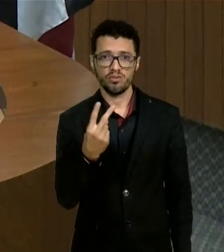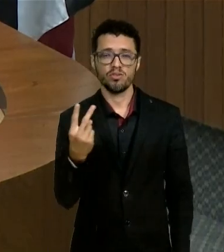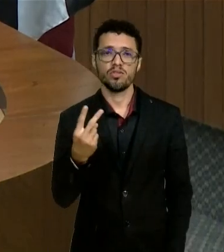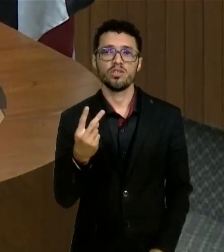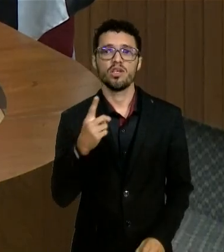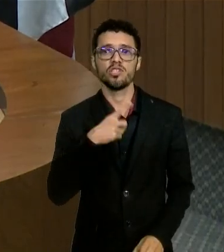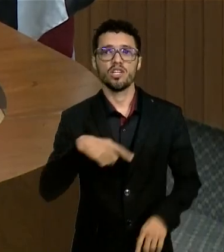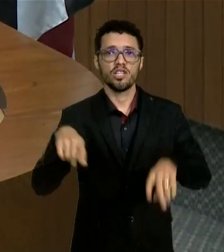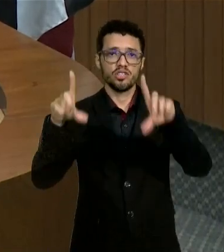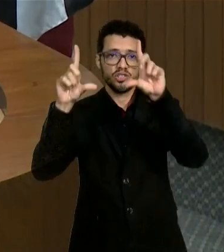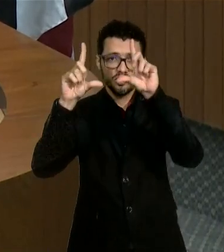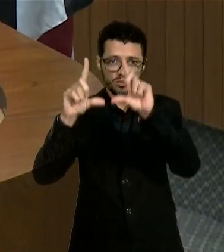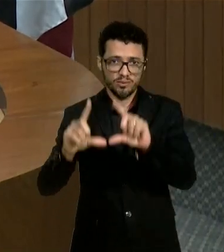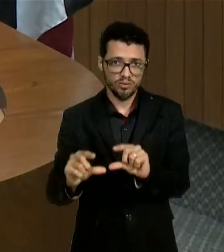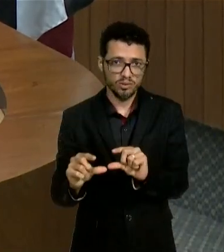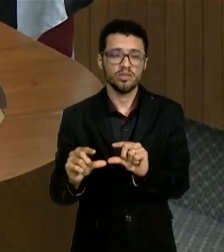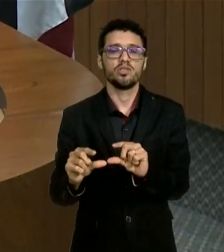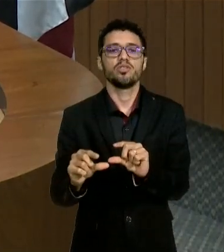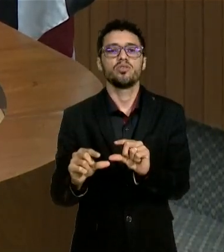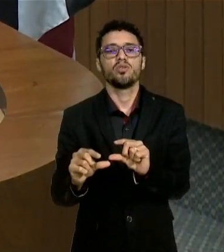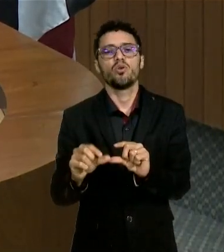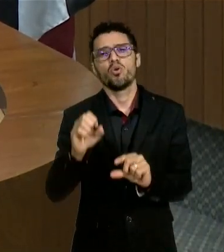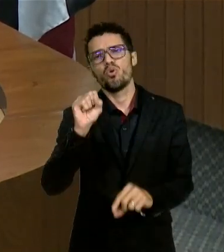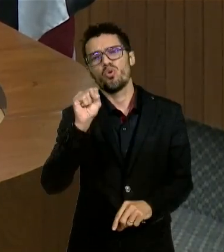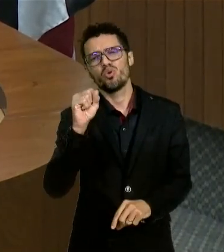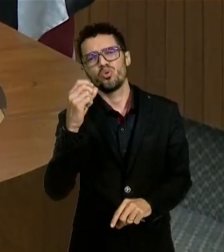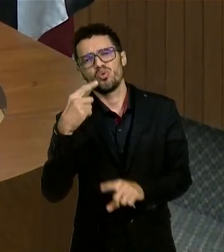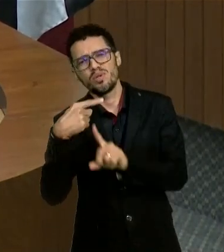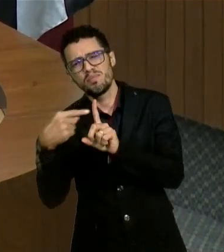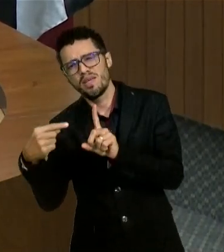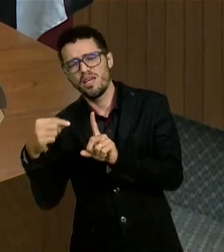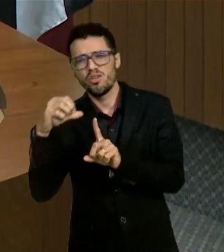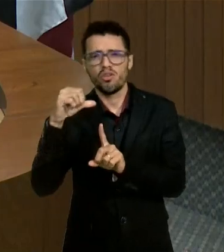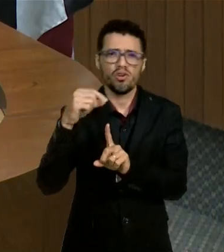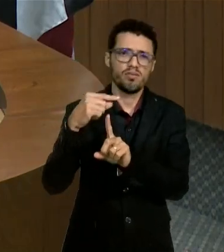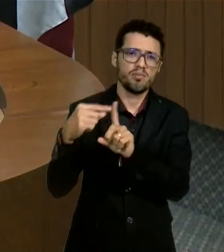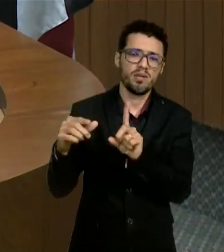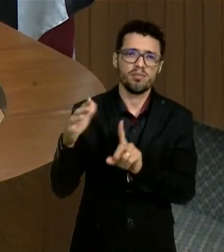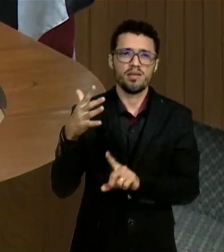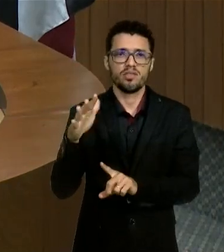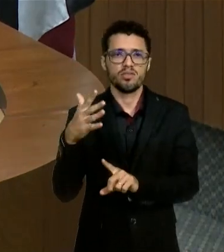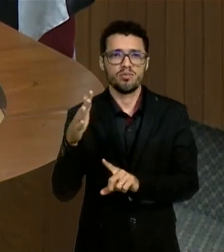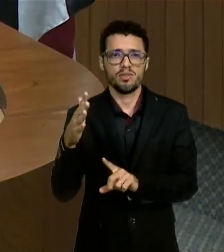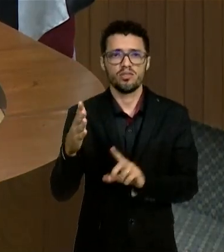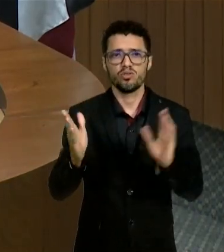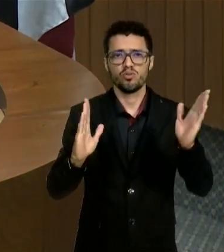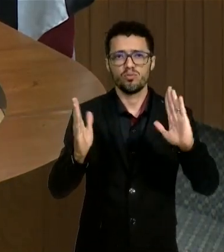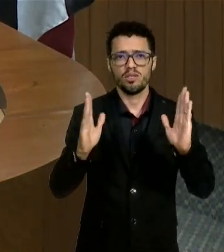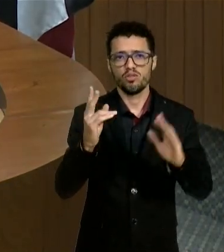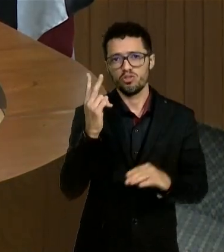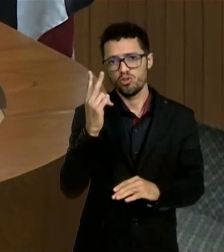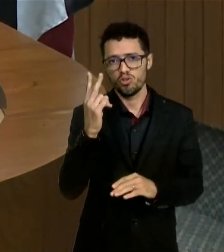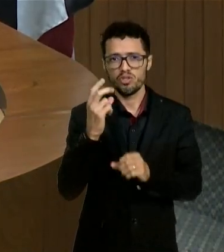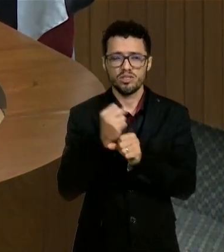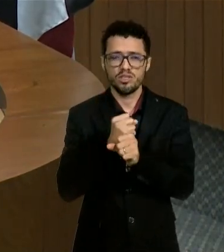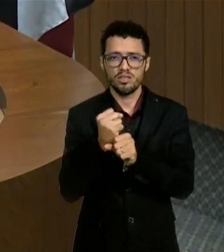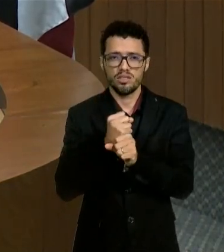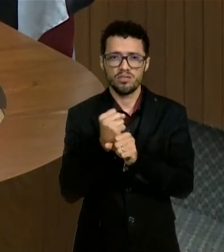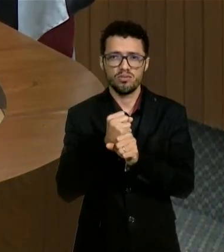ou seja, uma queda em 2 anos de quase 4%. Uma queda em 2 anos de